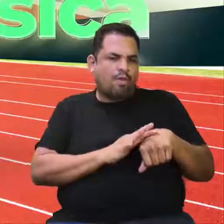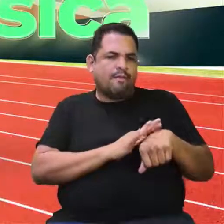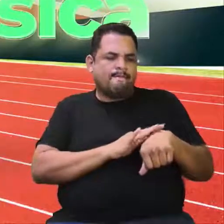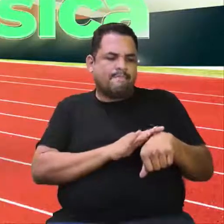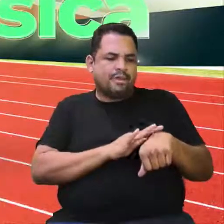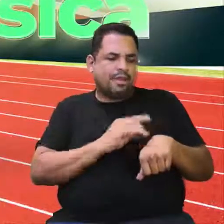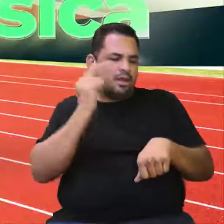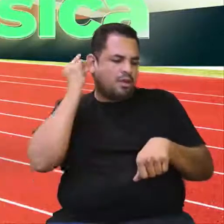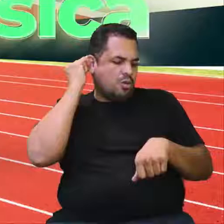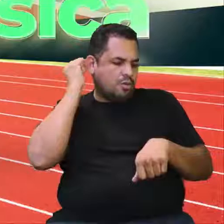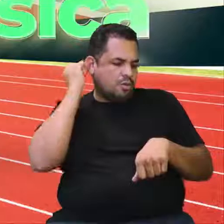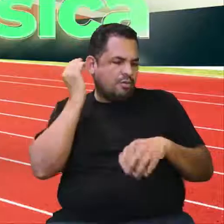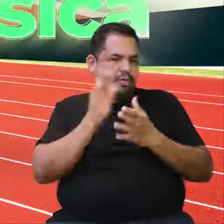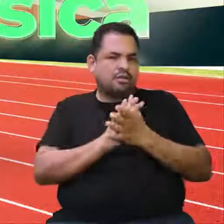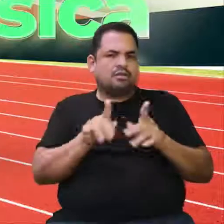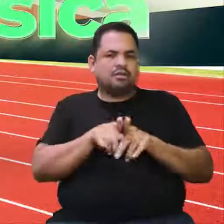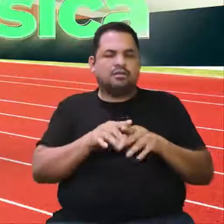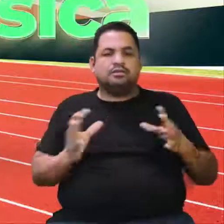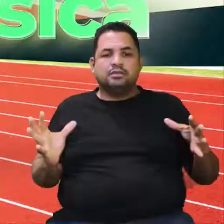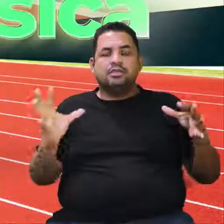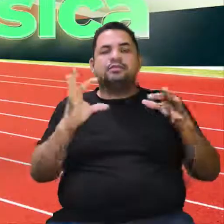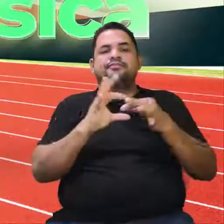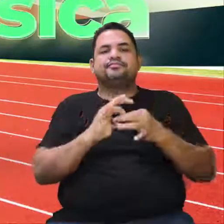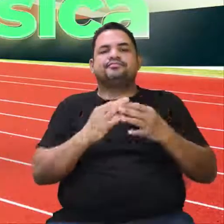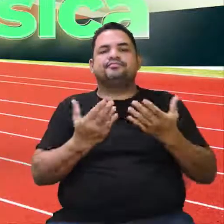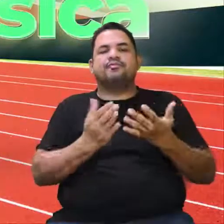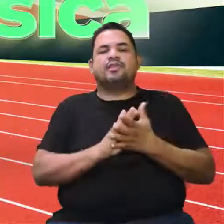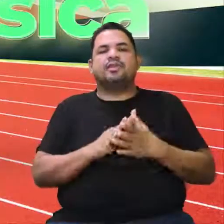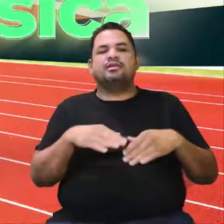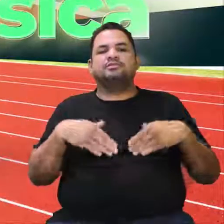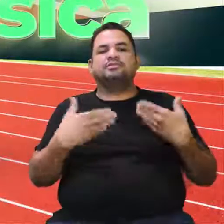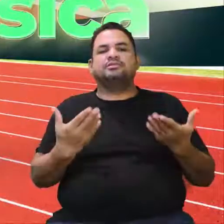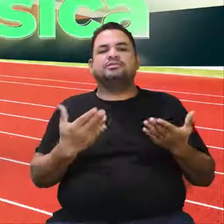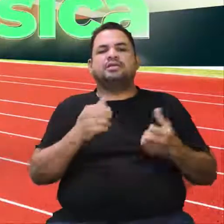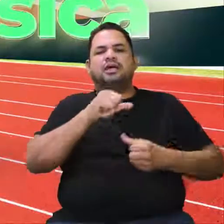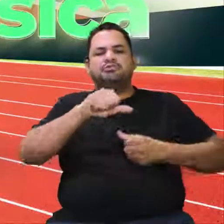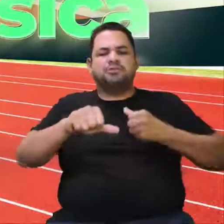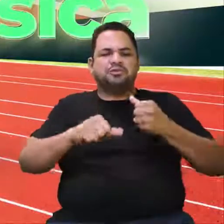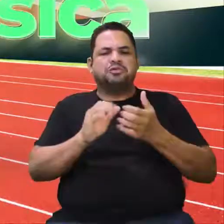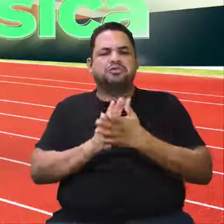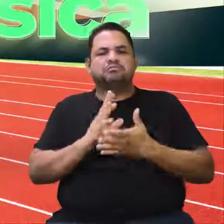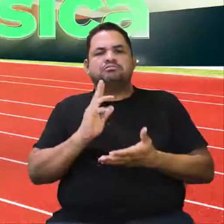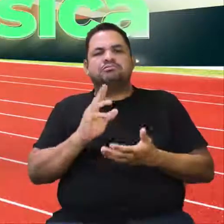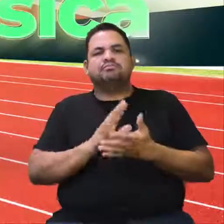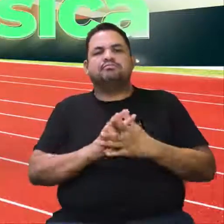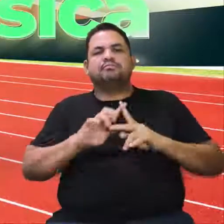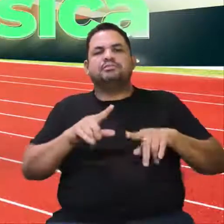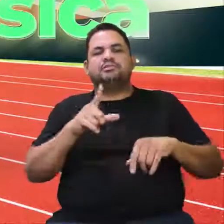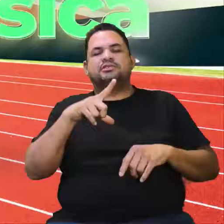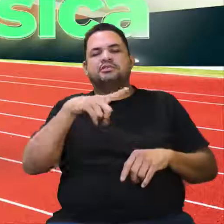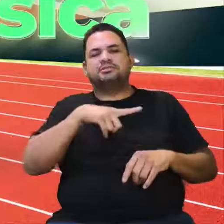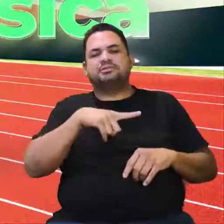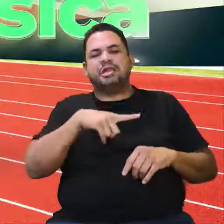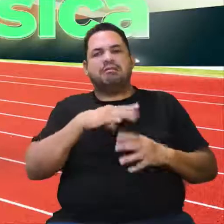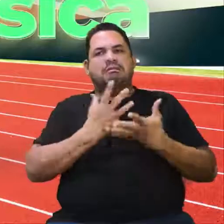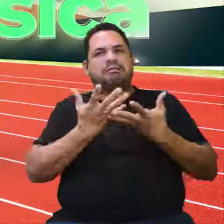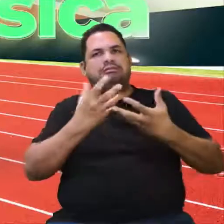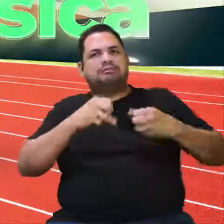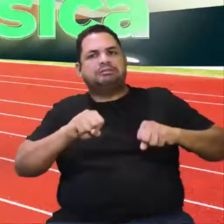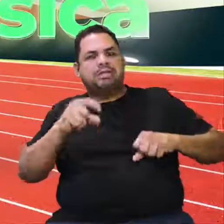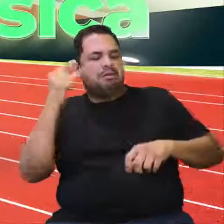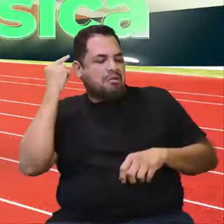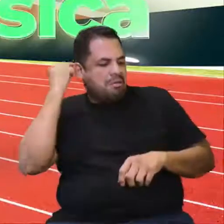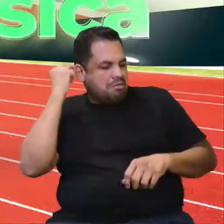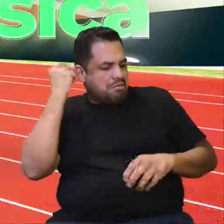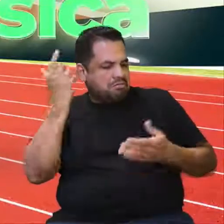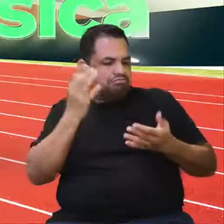Isso também vai estar associado também com esse padrão, né? Porque muitas das vezes já mudou bastante, mas já teve momento que não se aceitava o